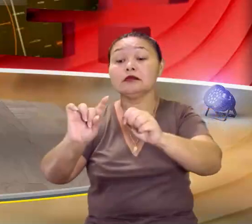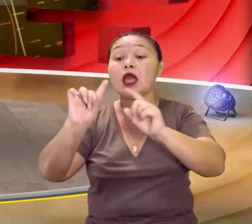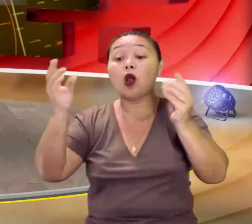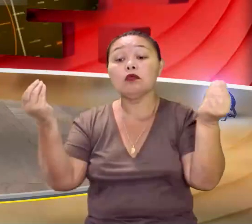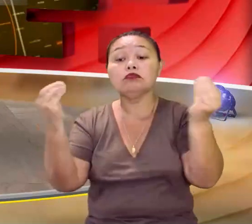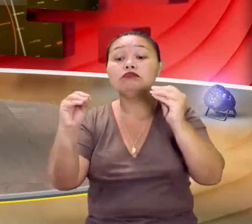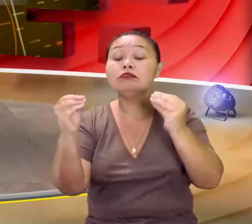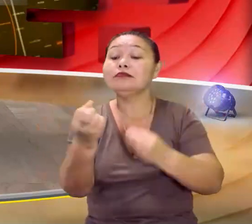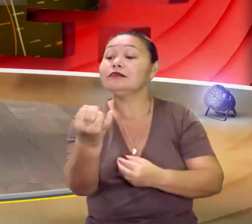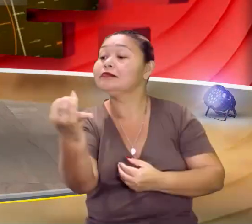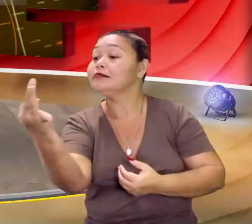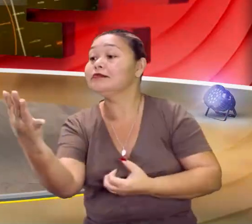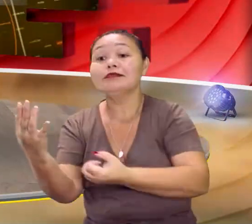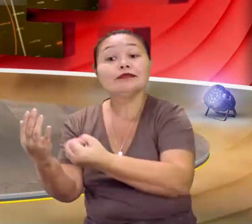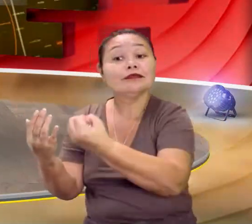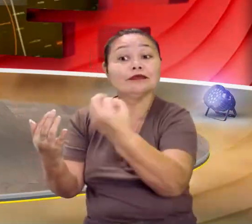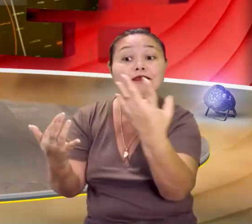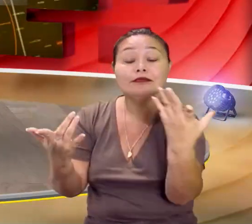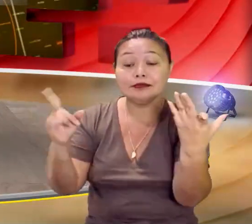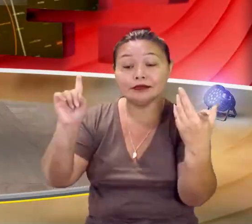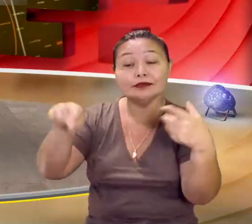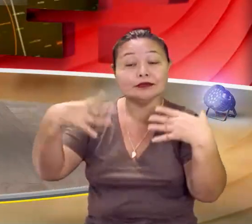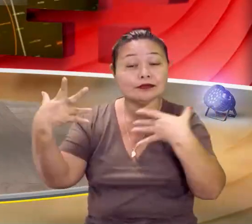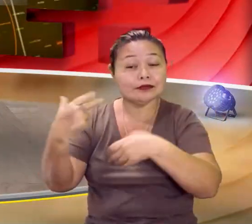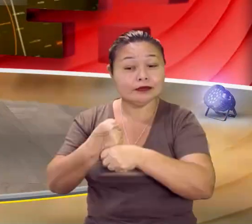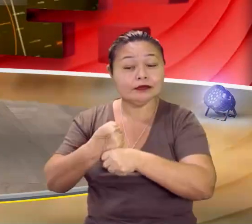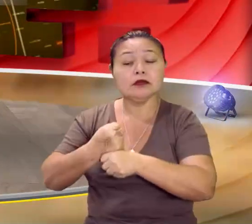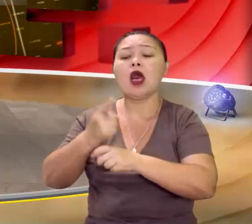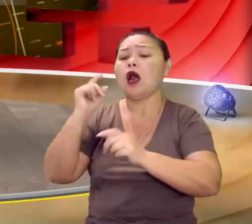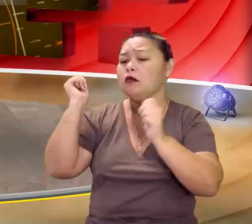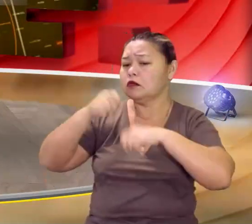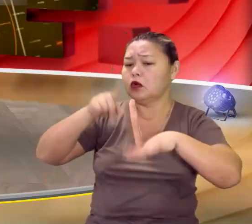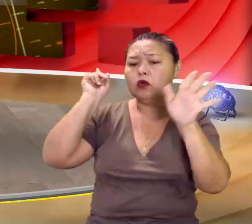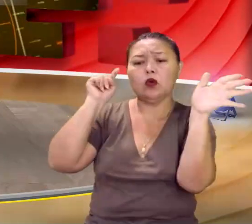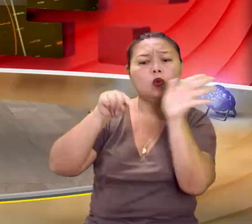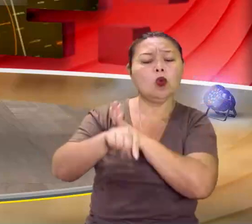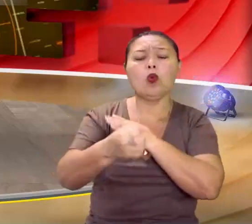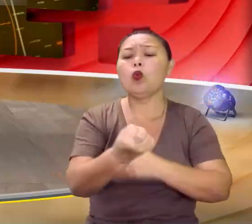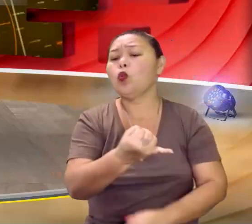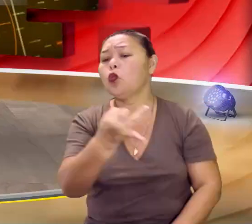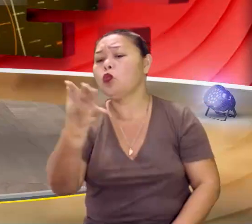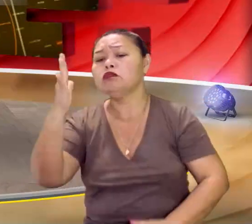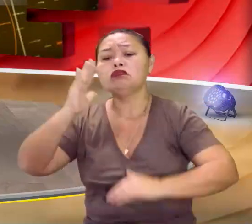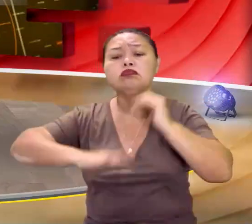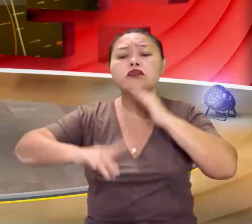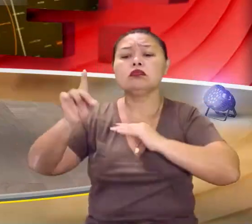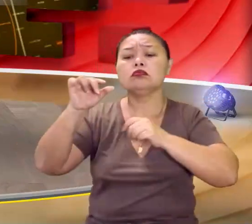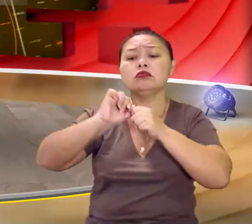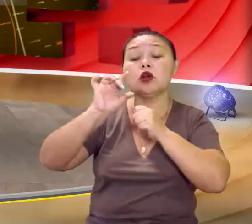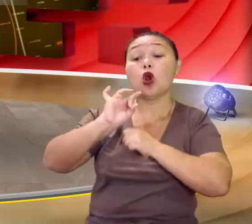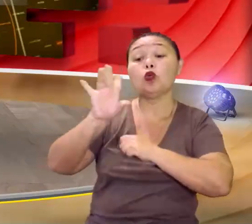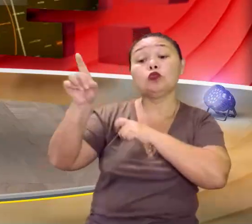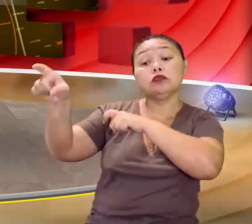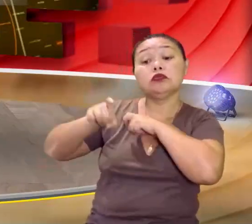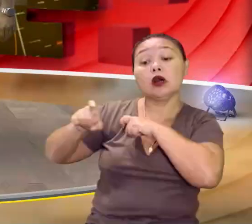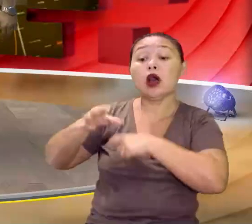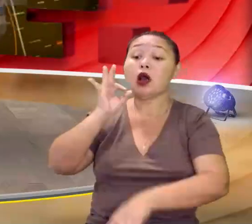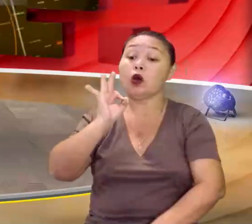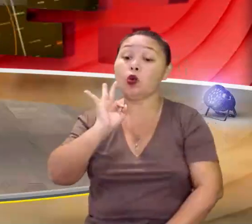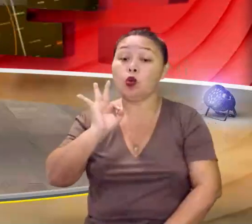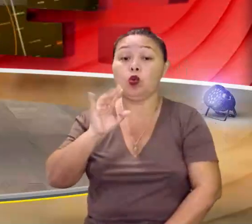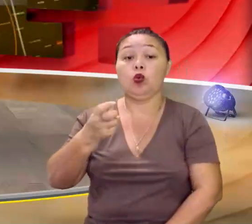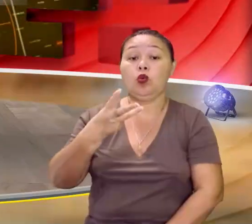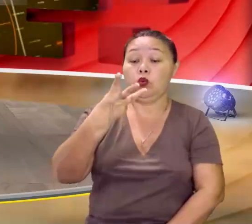fazer as operações. E aí, ó, ainda poderíamos ter mais questionamentos, tipo, quantos produtores produzem somente